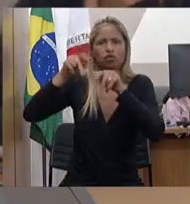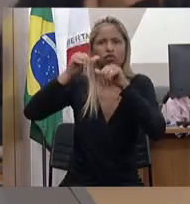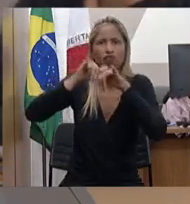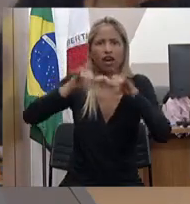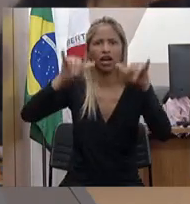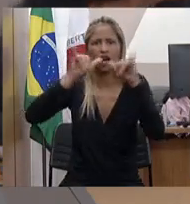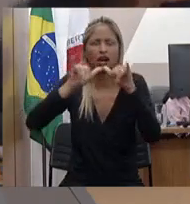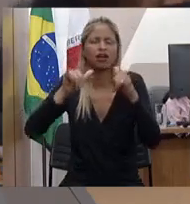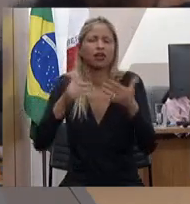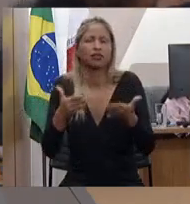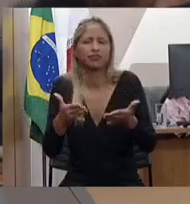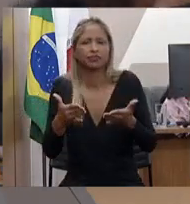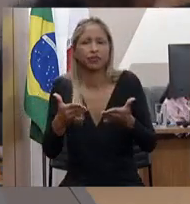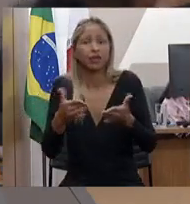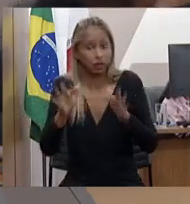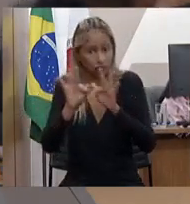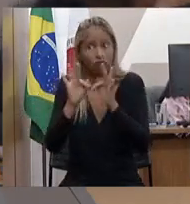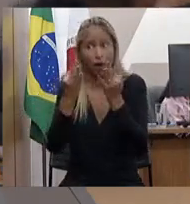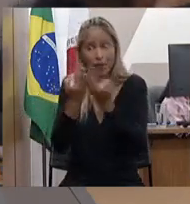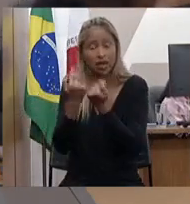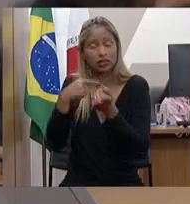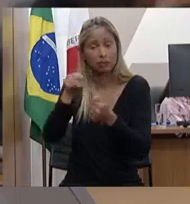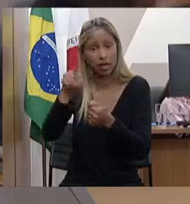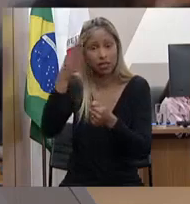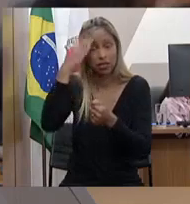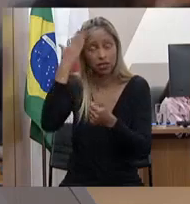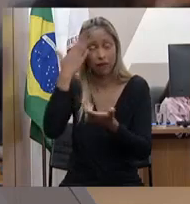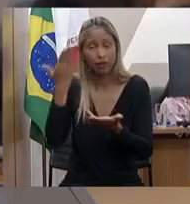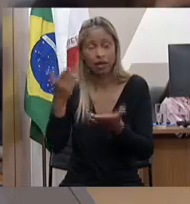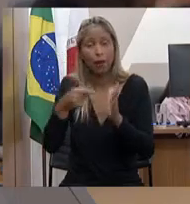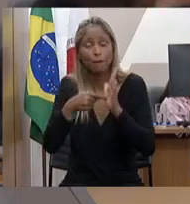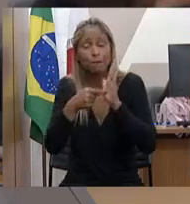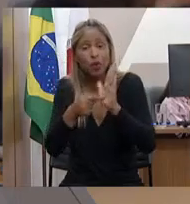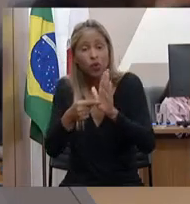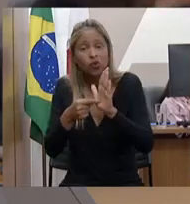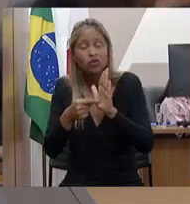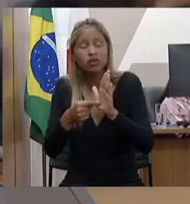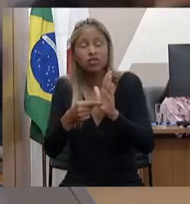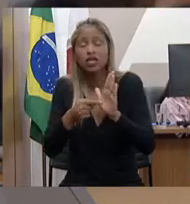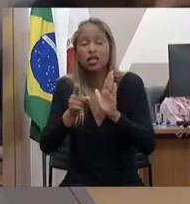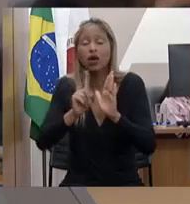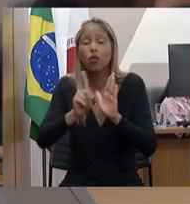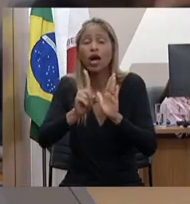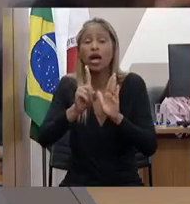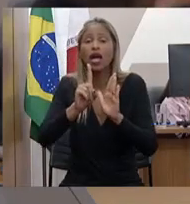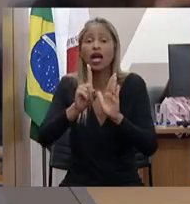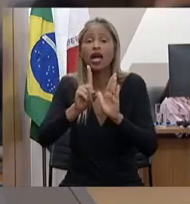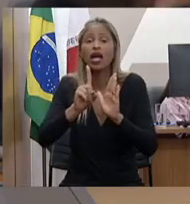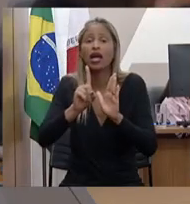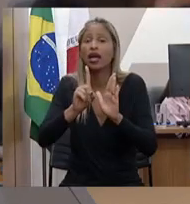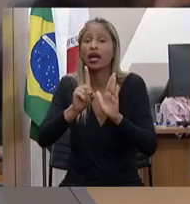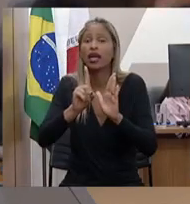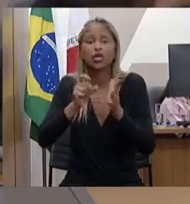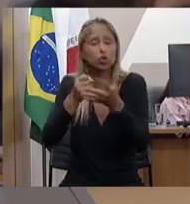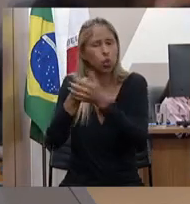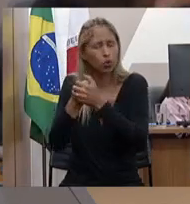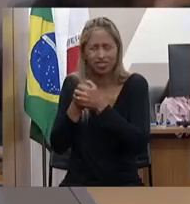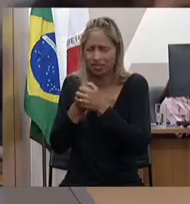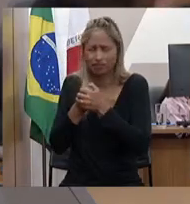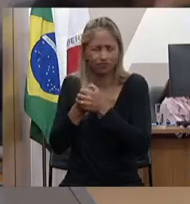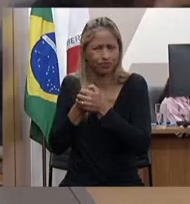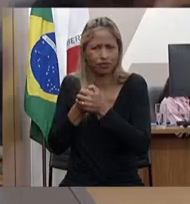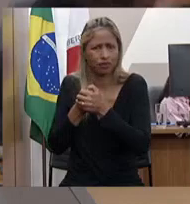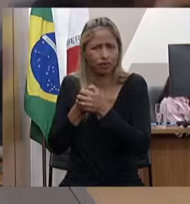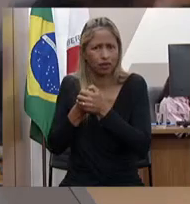falar com até com a família da gente né a gente mostrar que não é não é uma coisa que se possa esconder